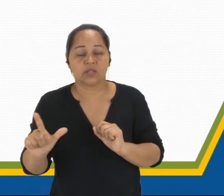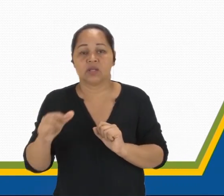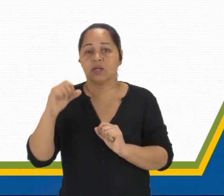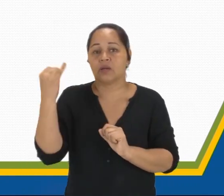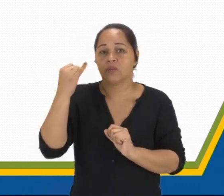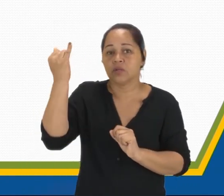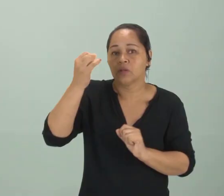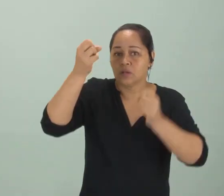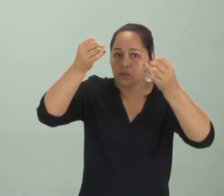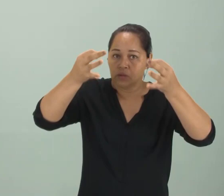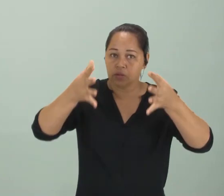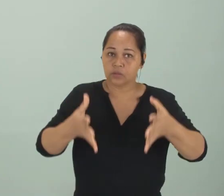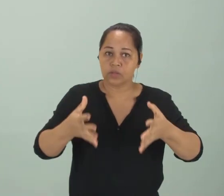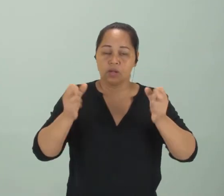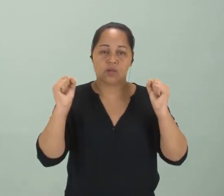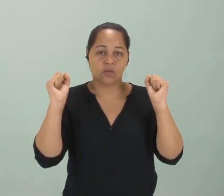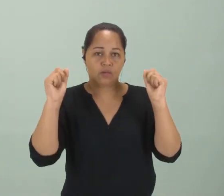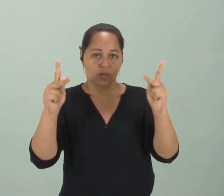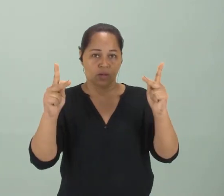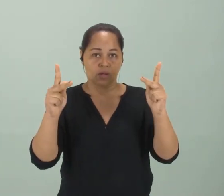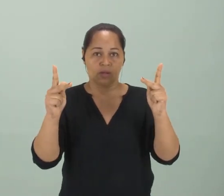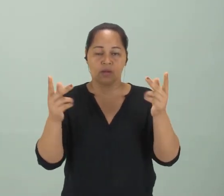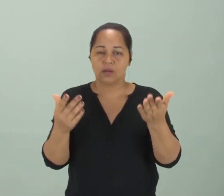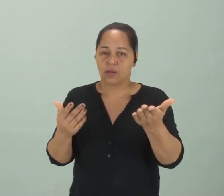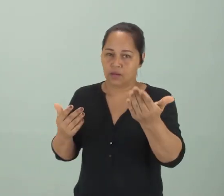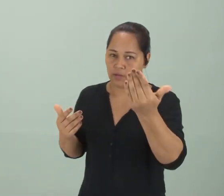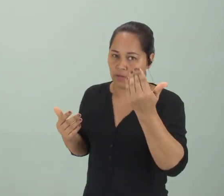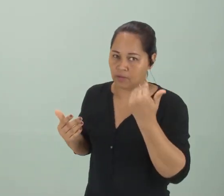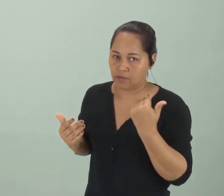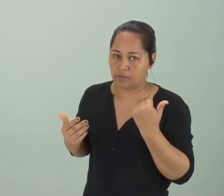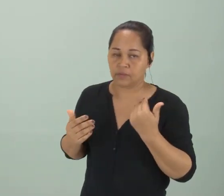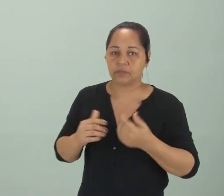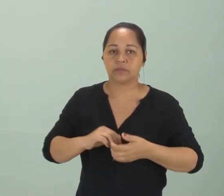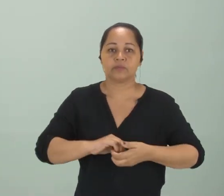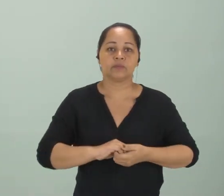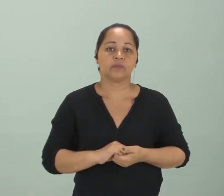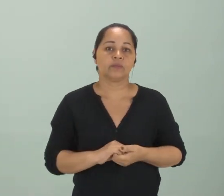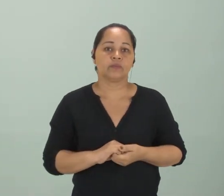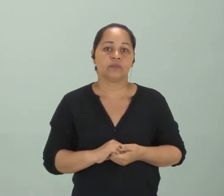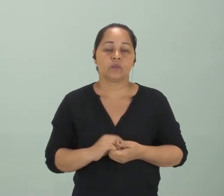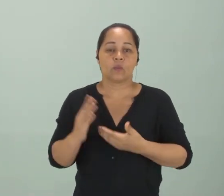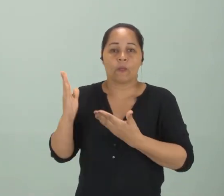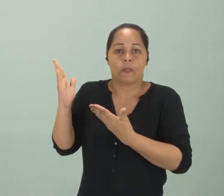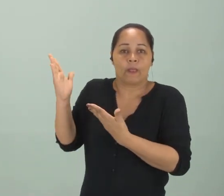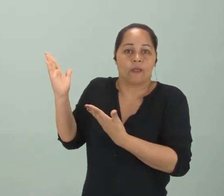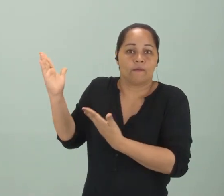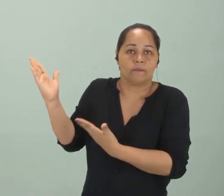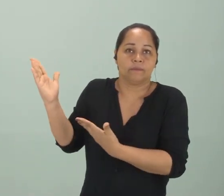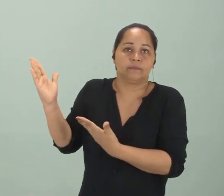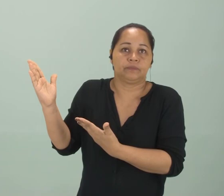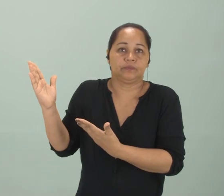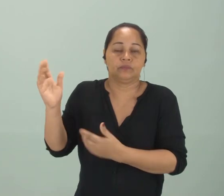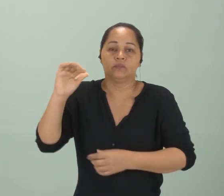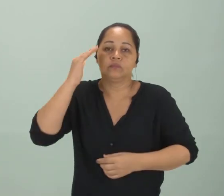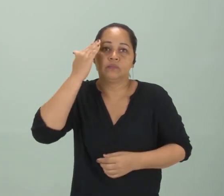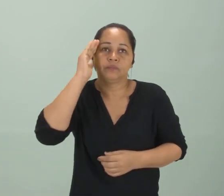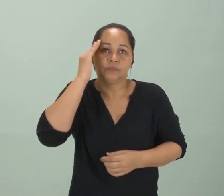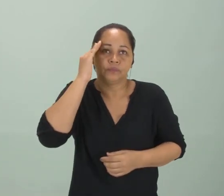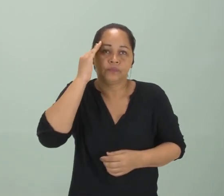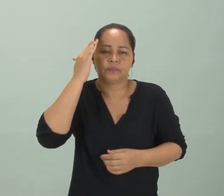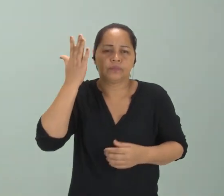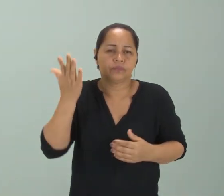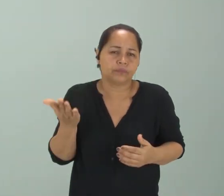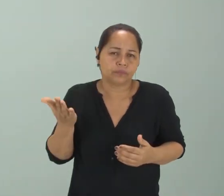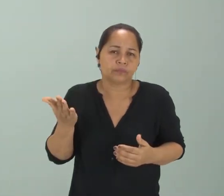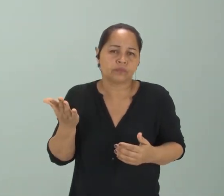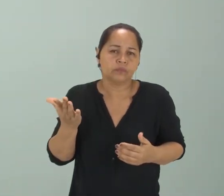A tangente de 0 é 0 e a tangente de π sobre 2 não existe. A tangente de π é 0, tá? E a tangente de